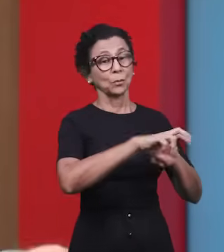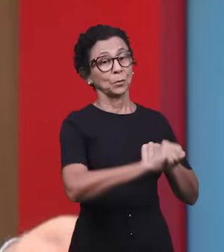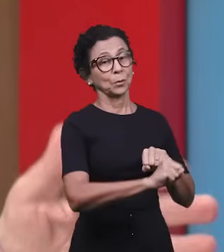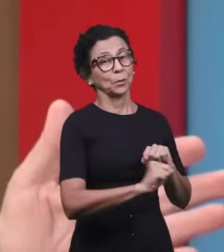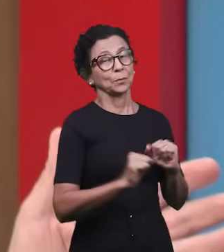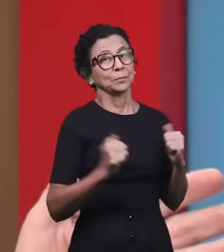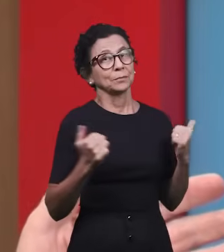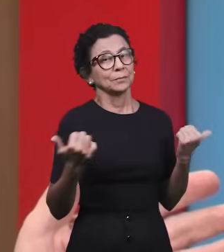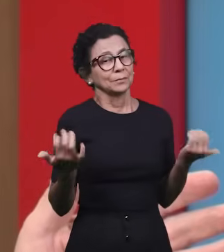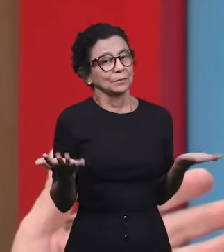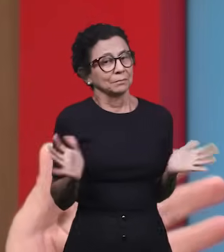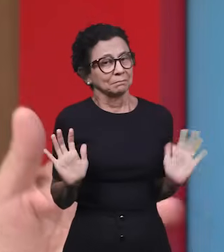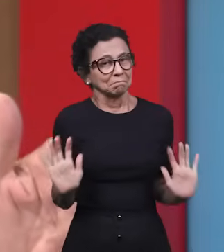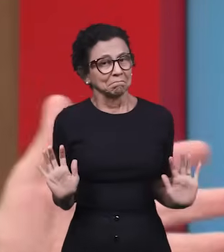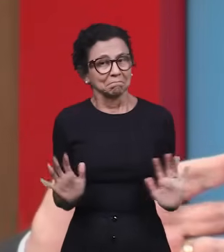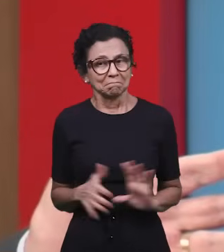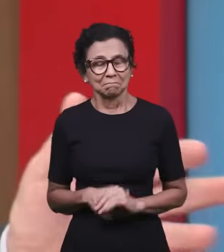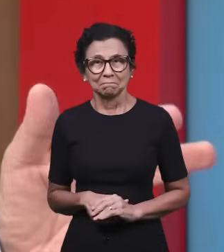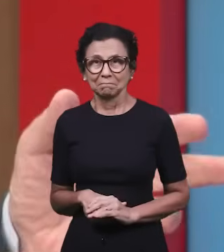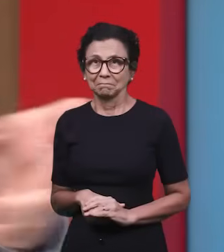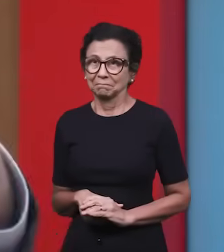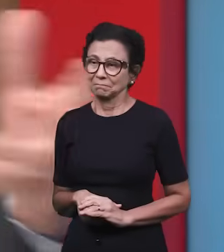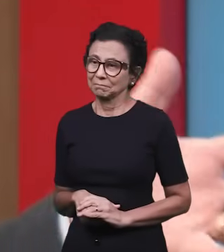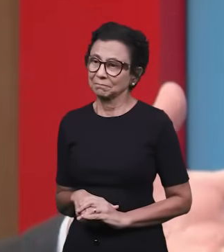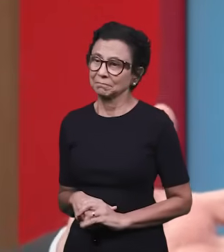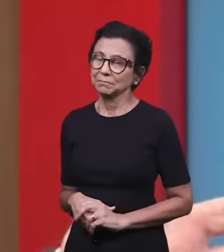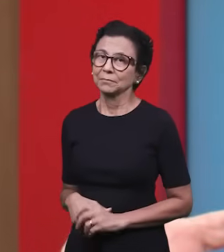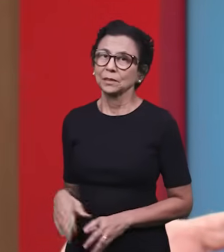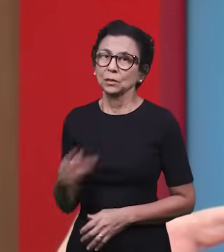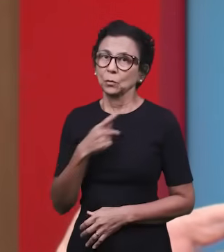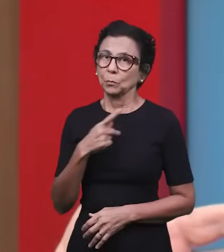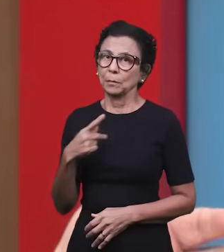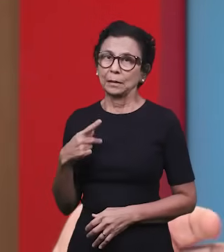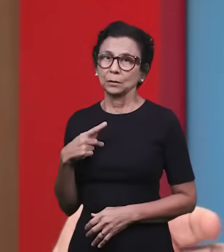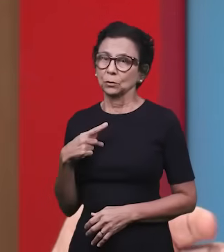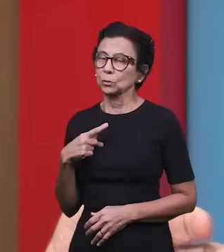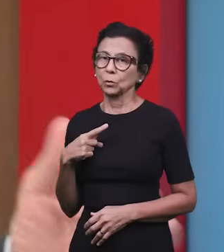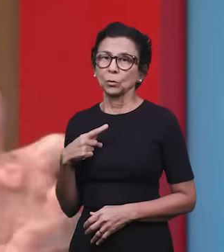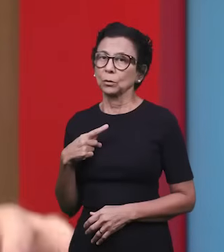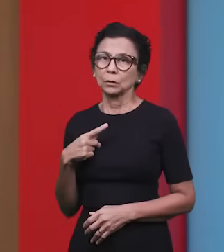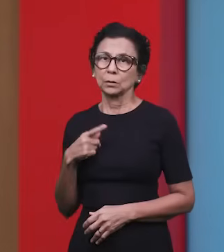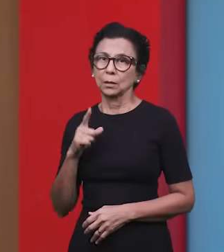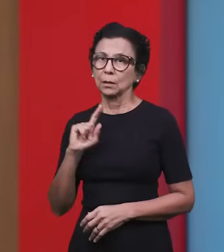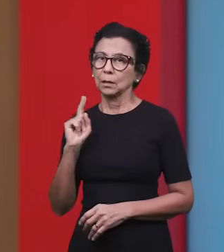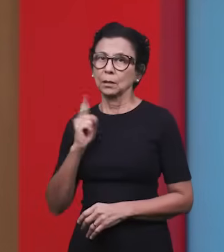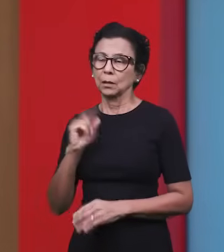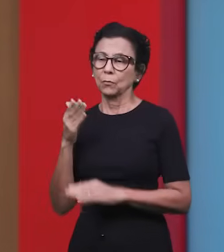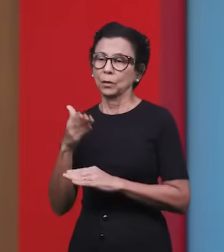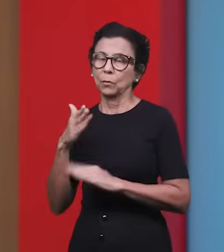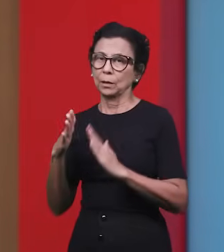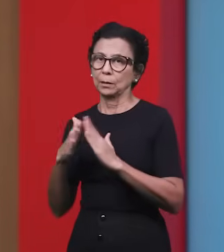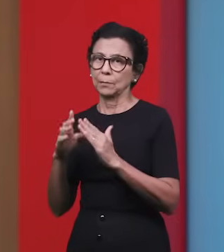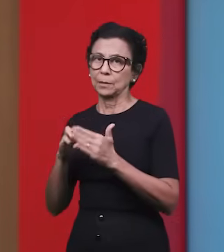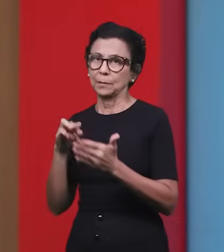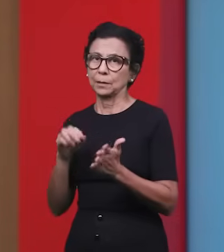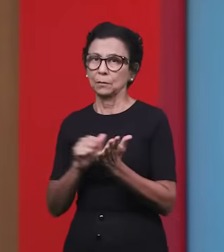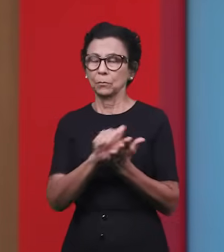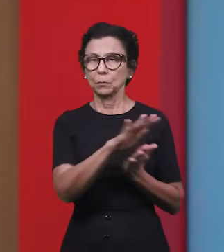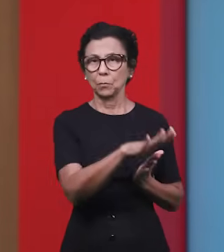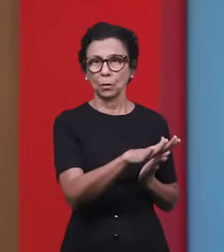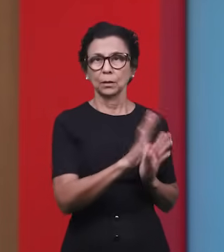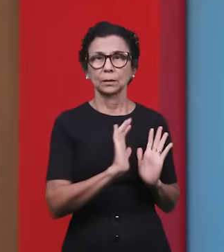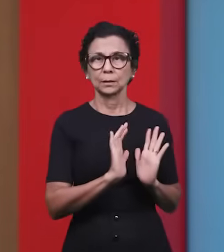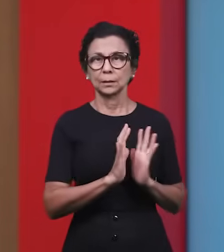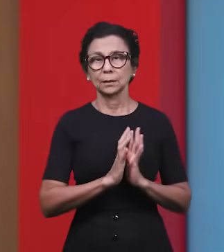dizer que esse pastor não está mais no nosso meio, porque a pessoa que lida com isso, né, que faz uma acepção dessa, o